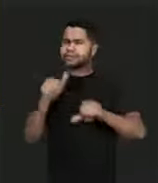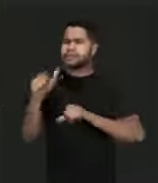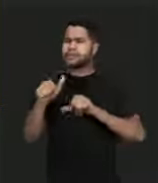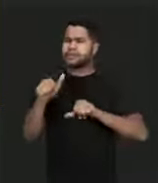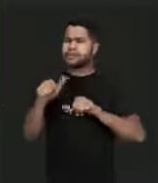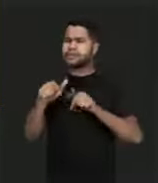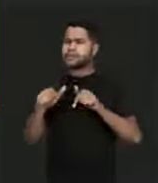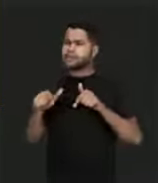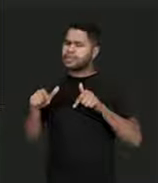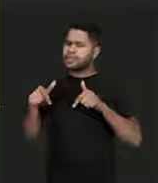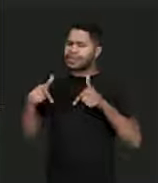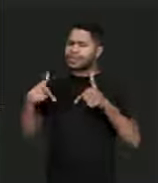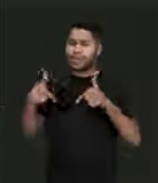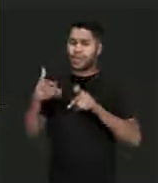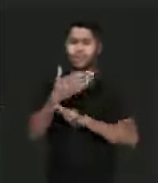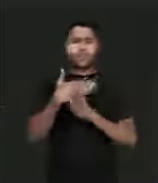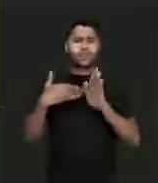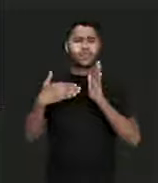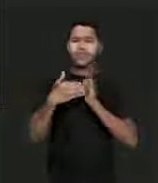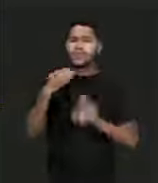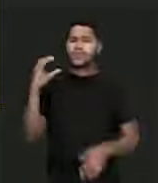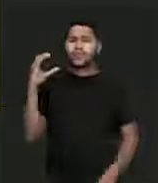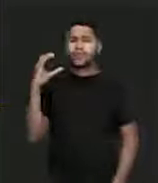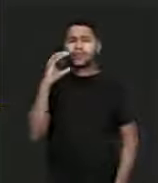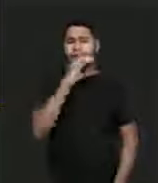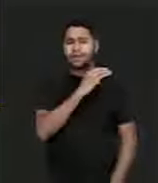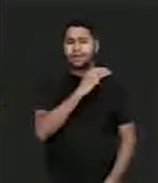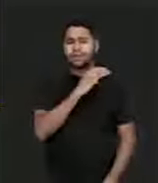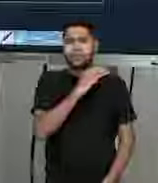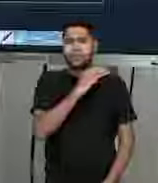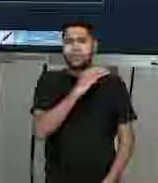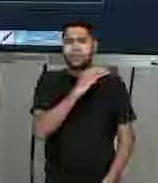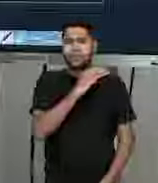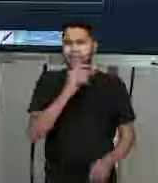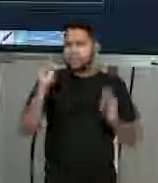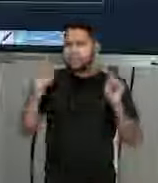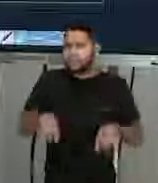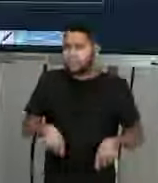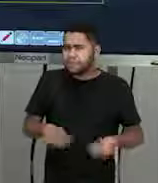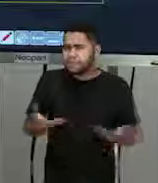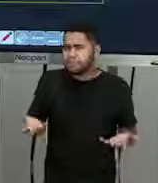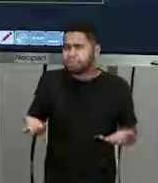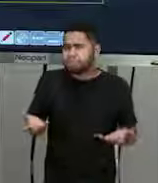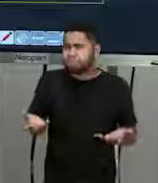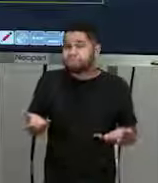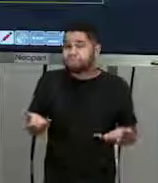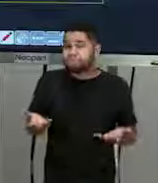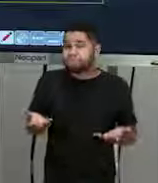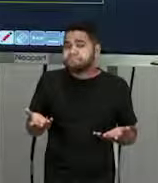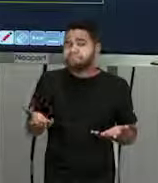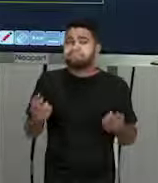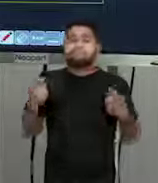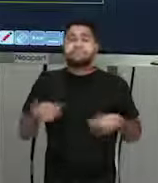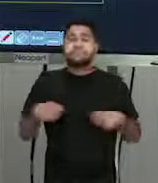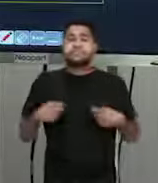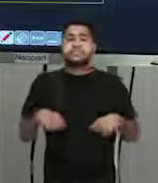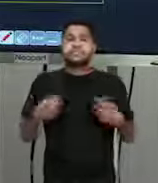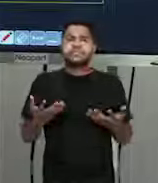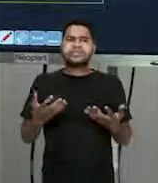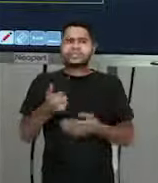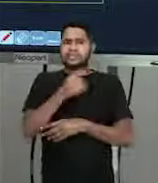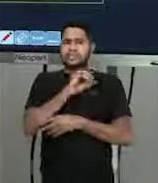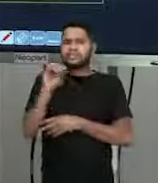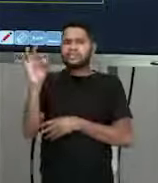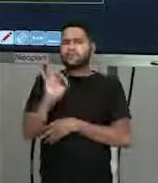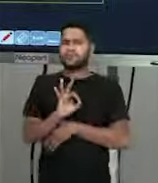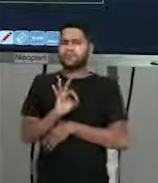trabalho todo o calor que ela retirou da fonte quente. Isso será possível? Nesse caso, ela teria um rendimento de